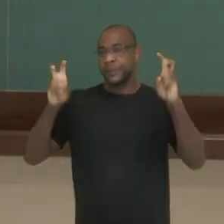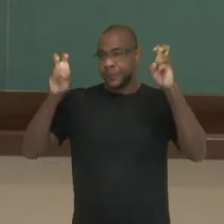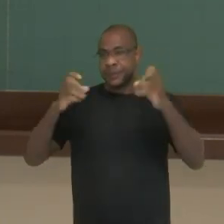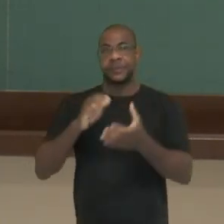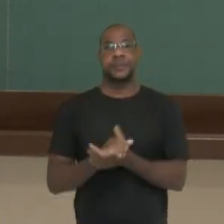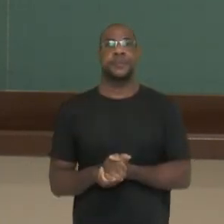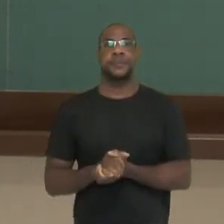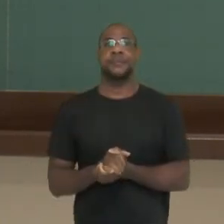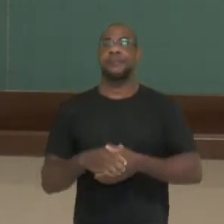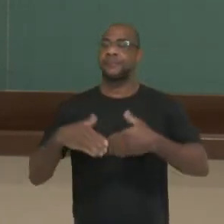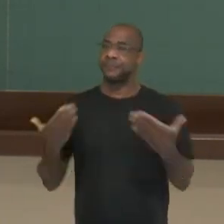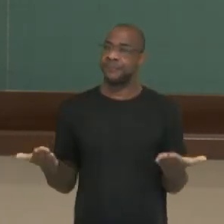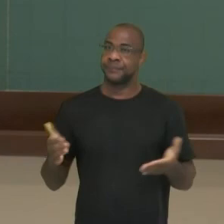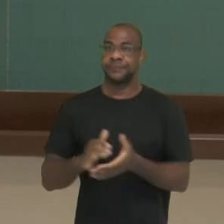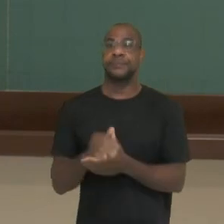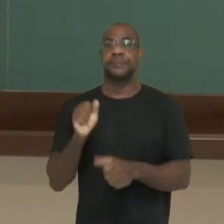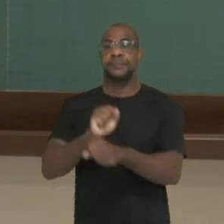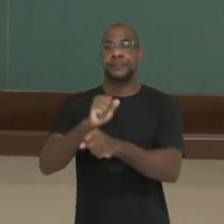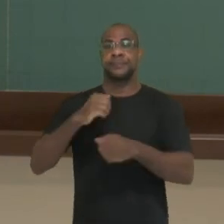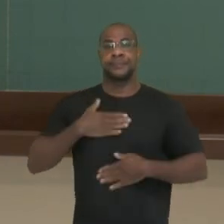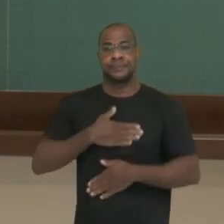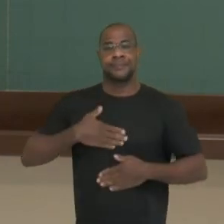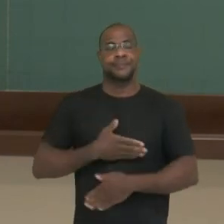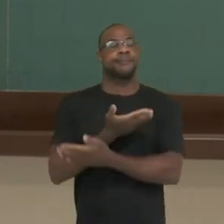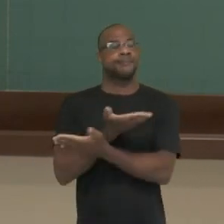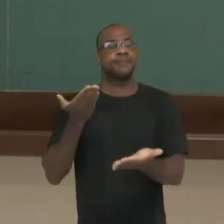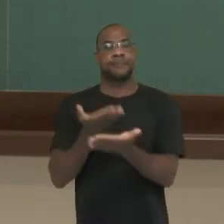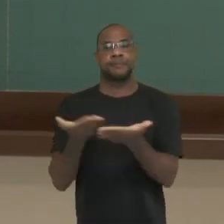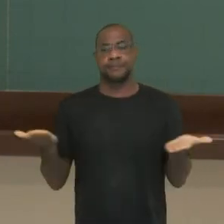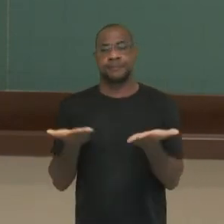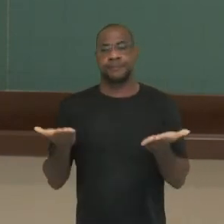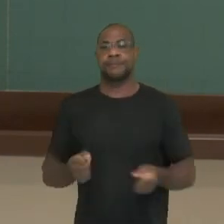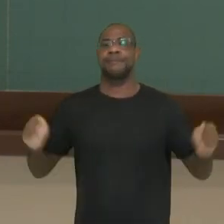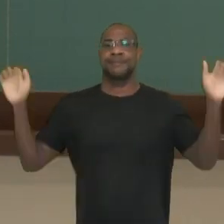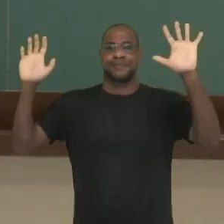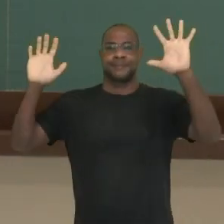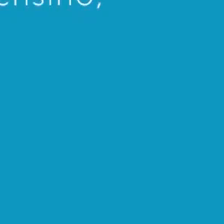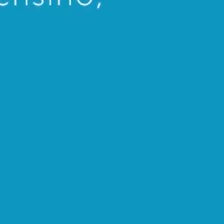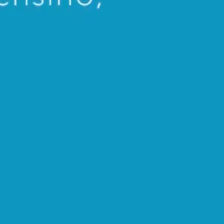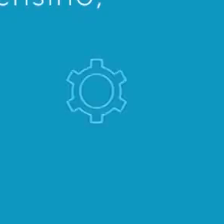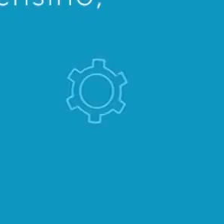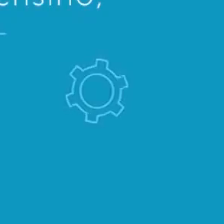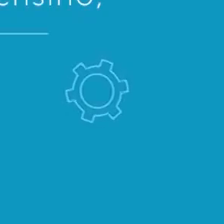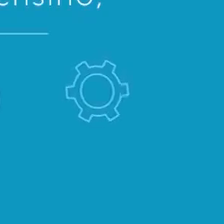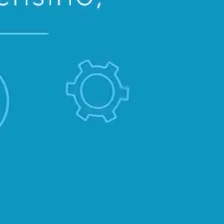Tá bom, gente? Então, espero que vocês tenham gostado da aula de hoje e até breve.